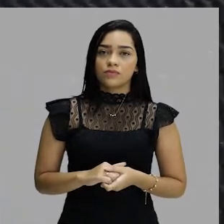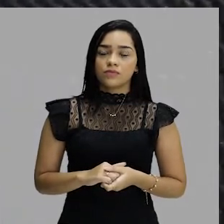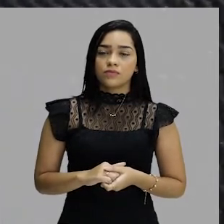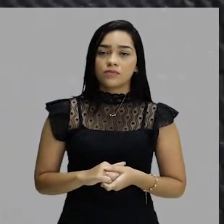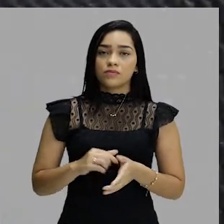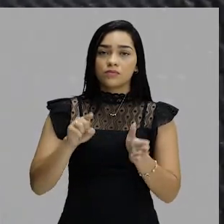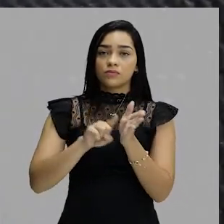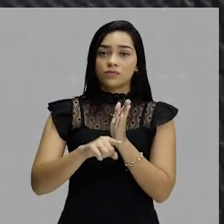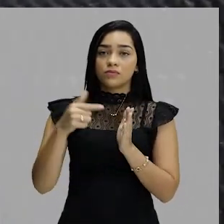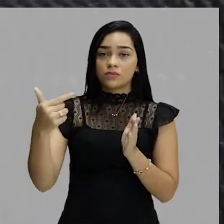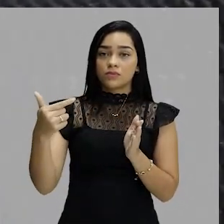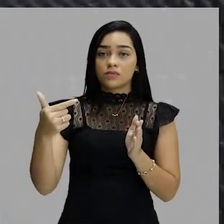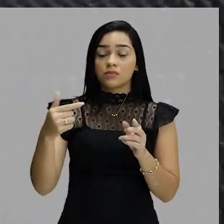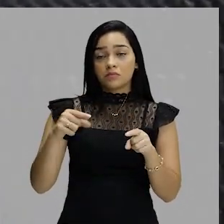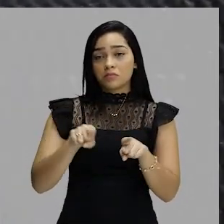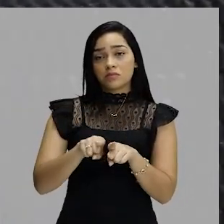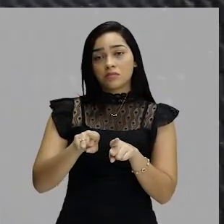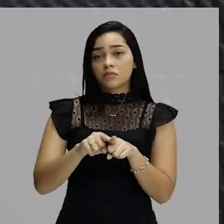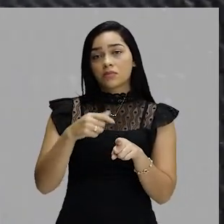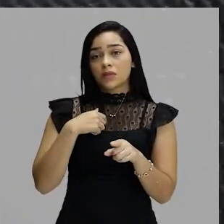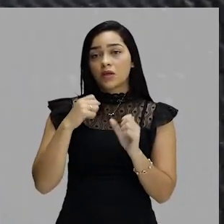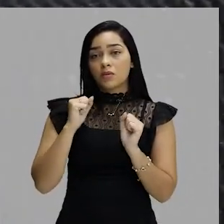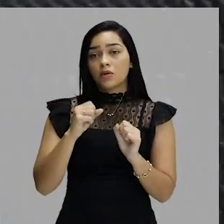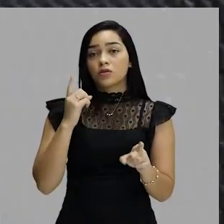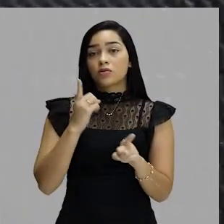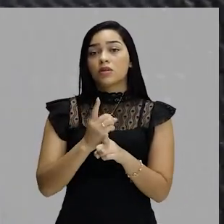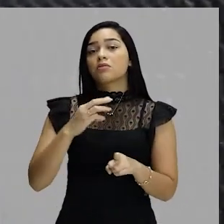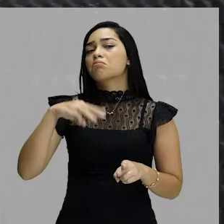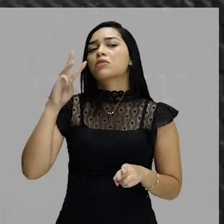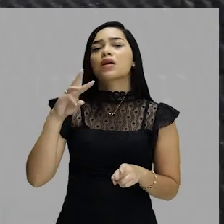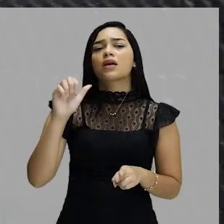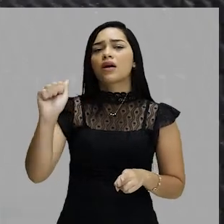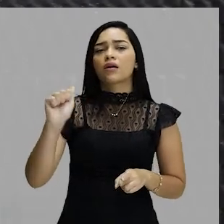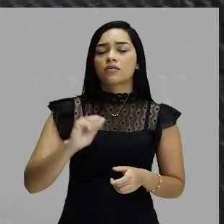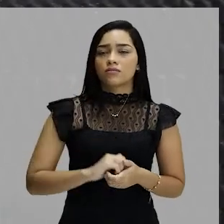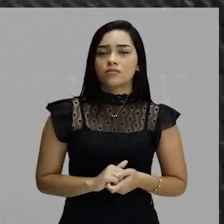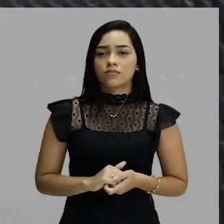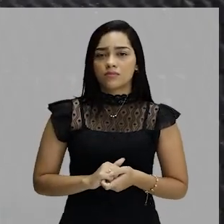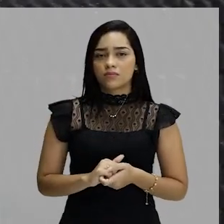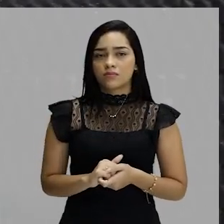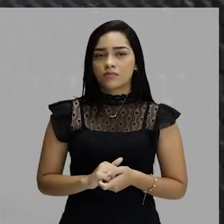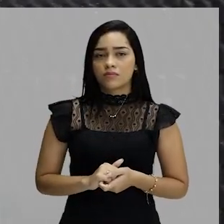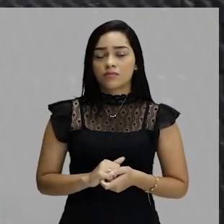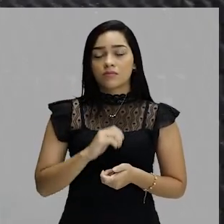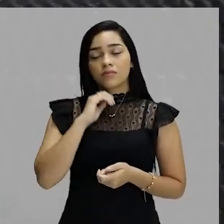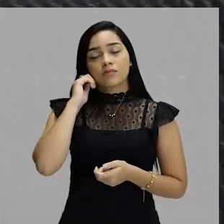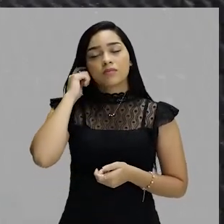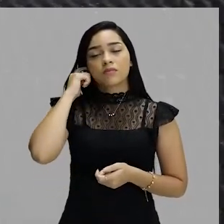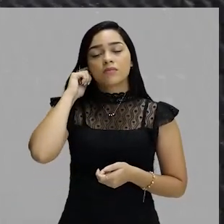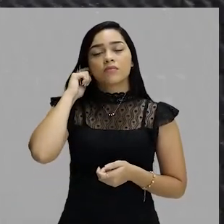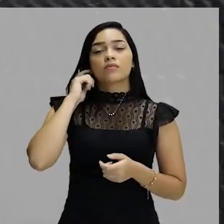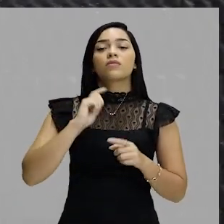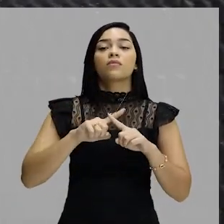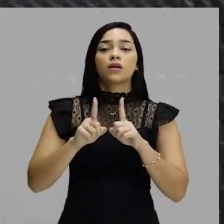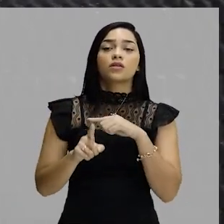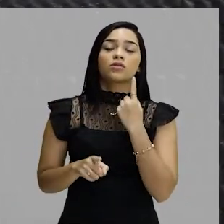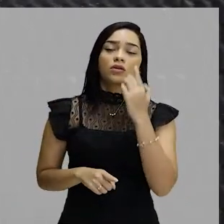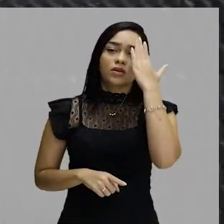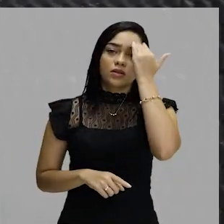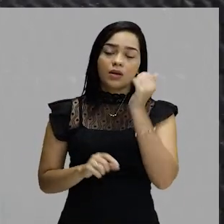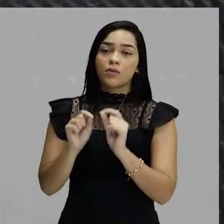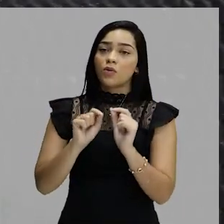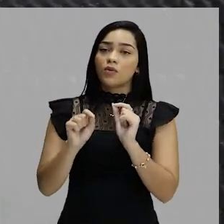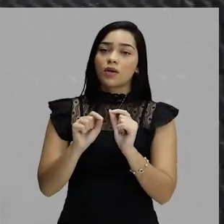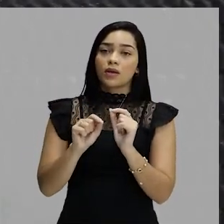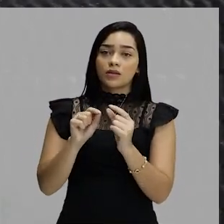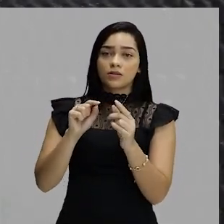B vale menos 2. Agora, eu preciso descobrir quem é o A. Ora, mas a gente sabe, gente, que